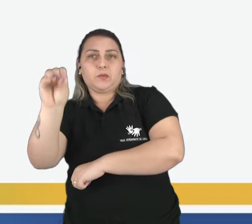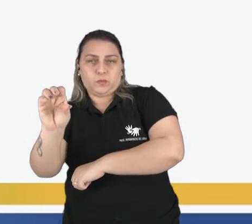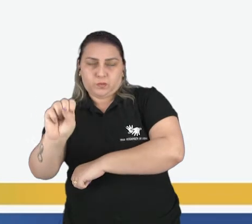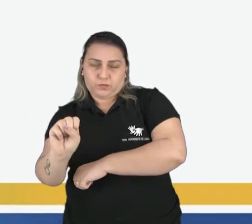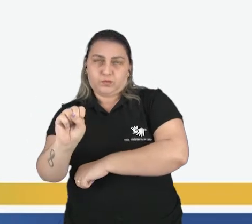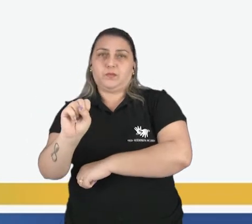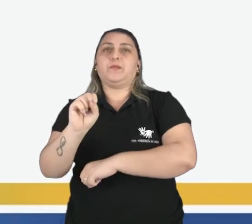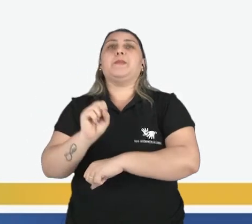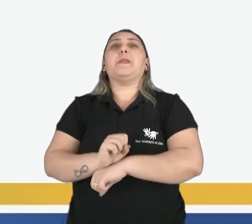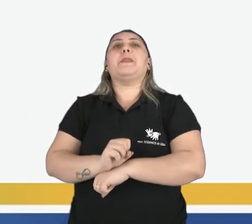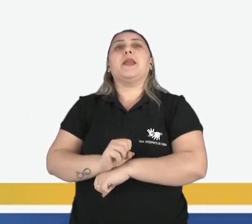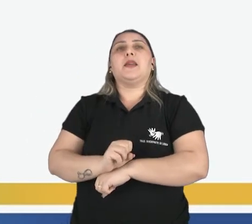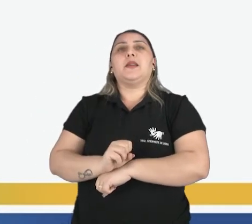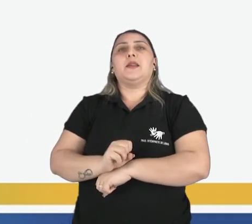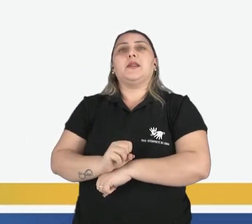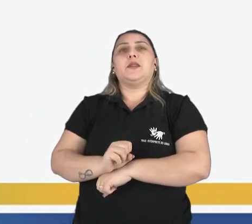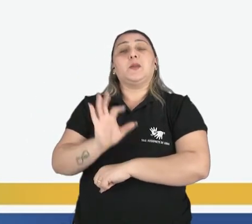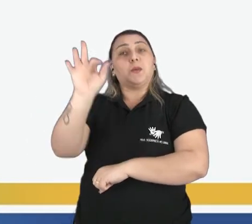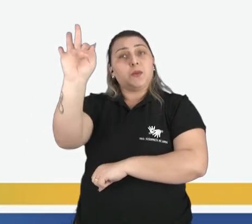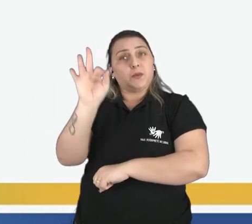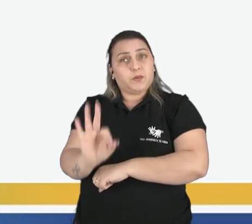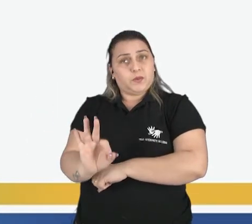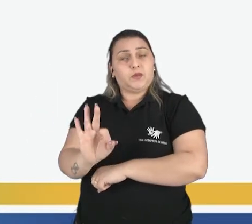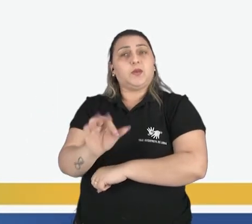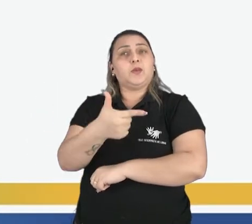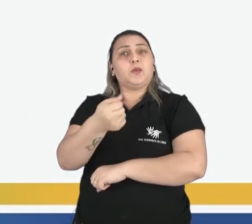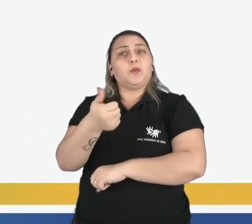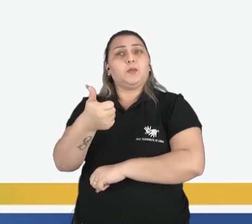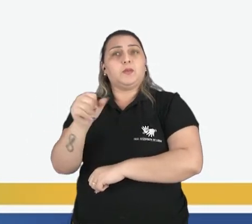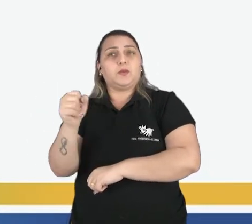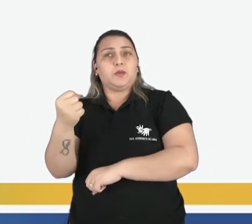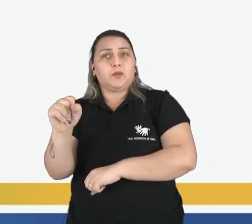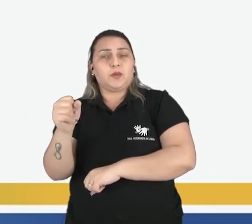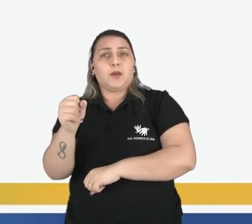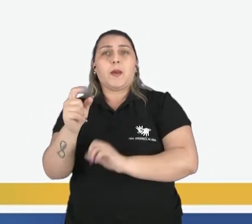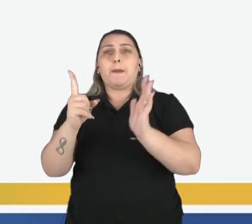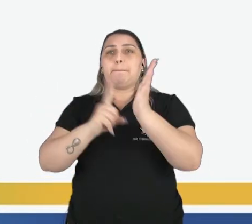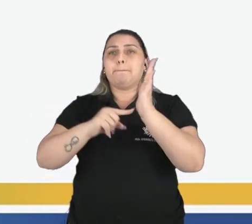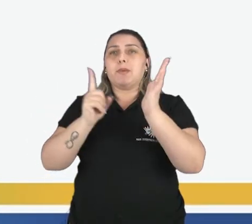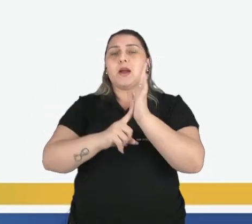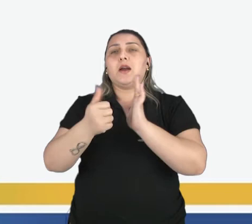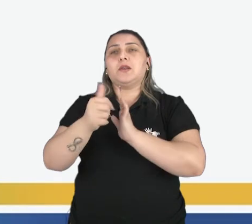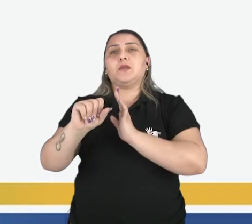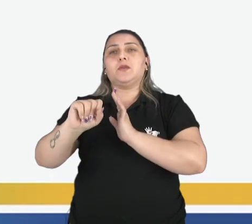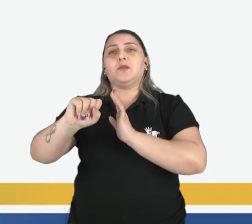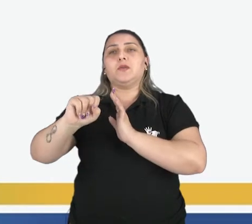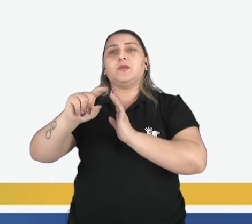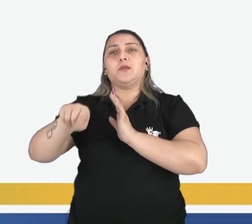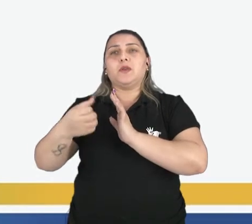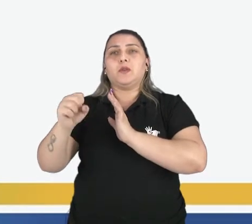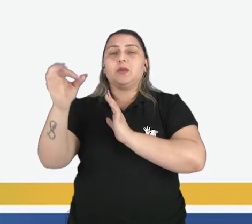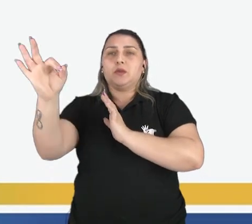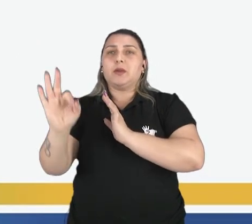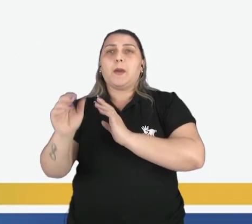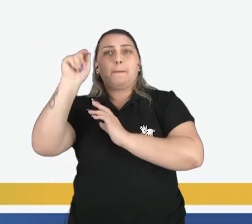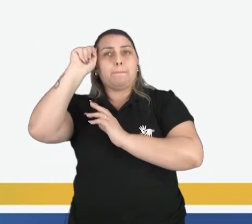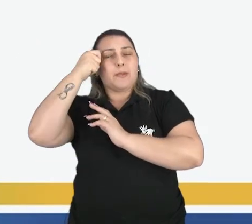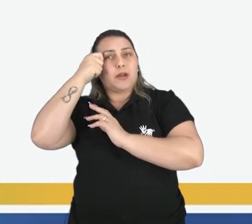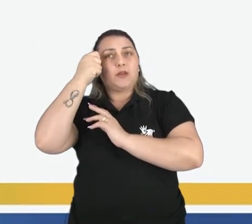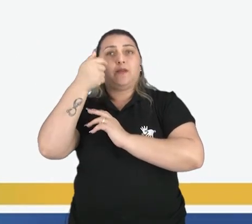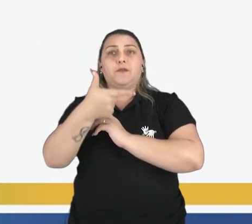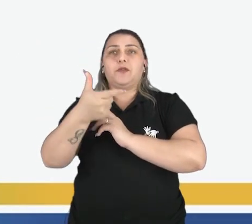aí, a taxa composta por subutilização em 2018, branca 18,8%, preta ou